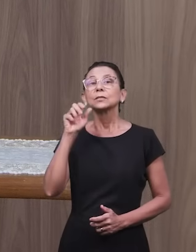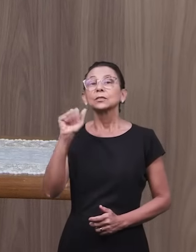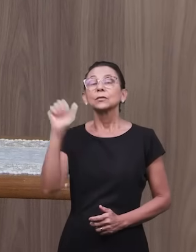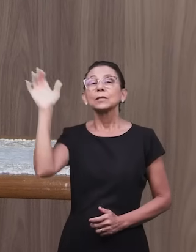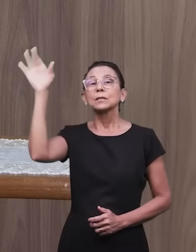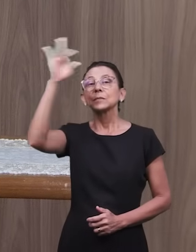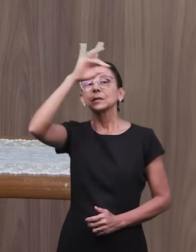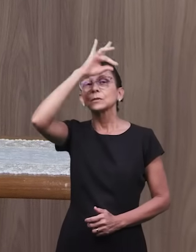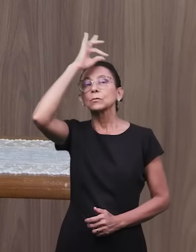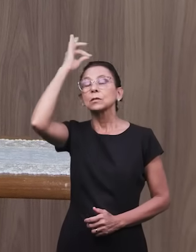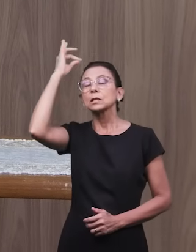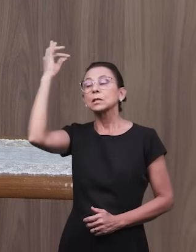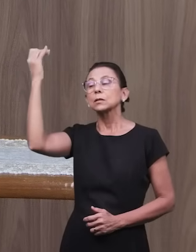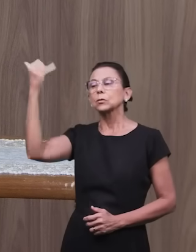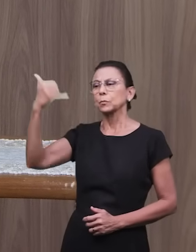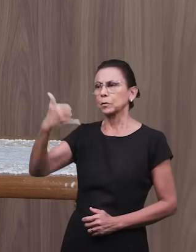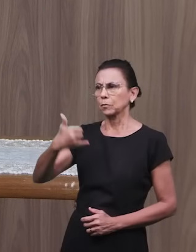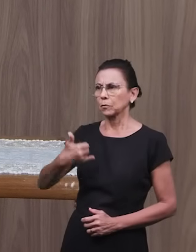hoje.